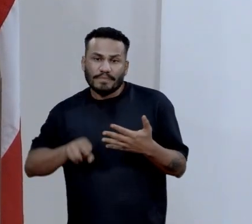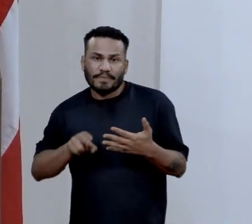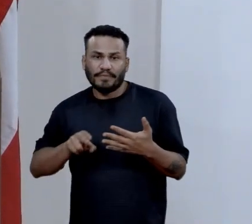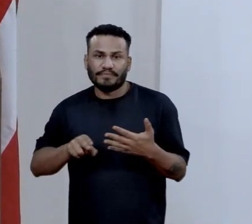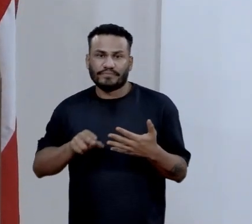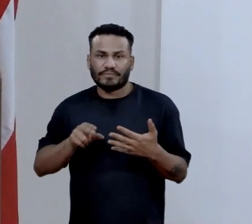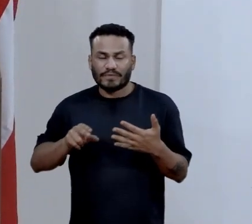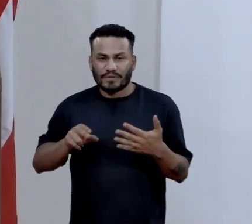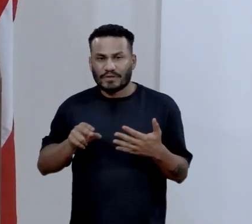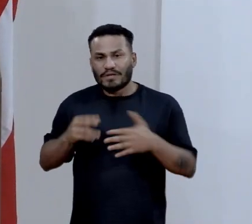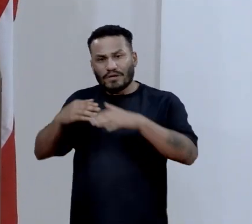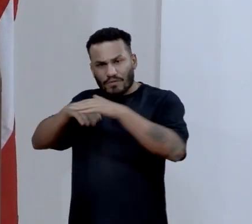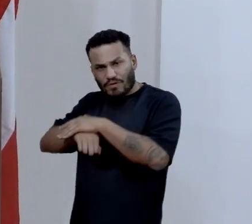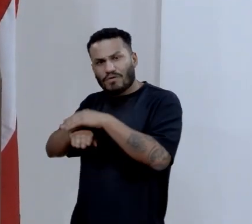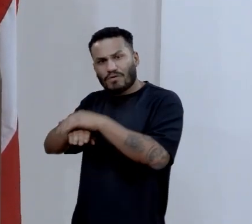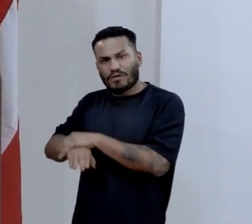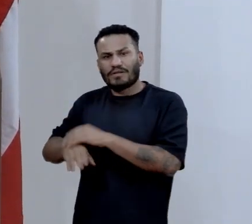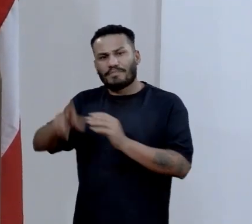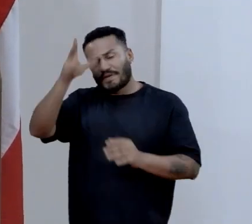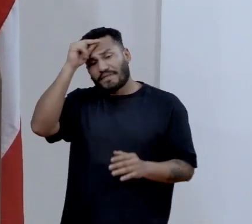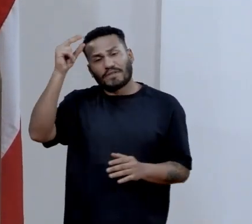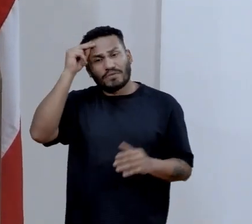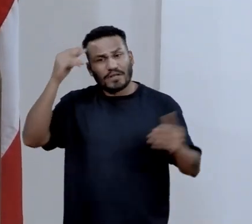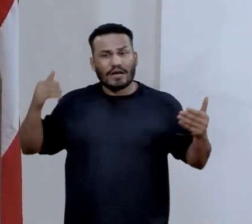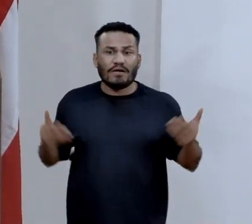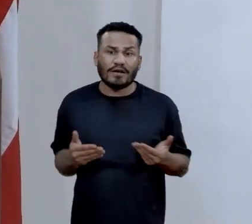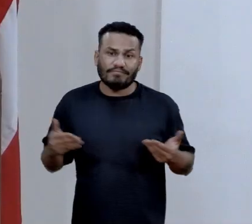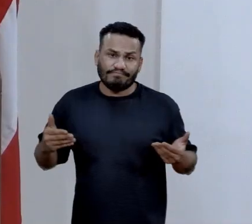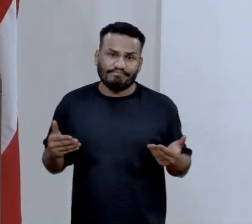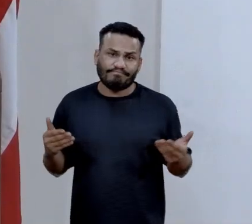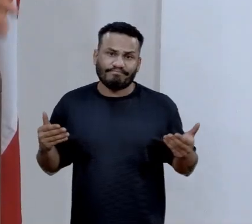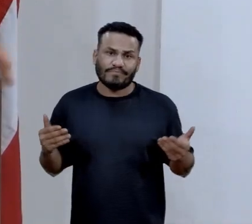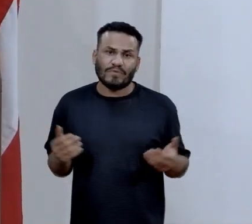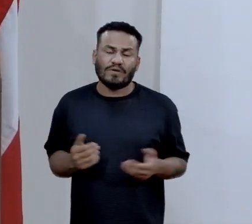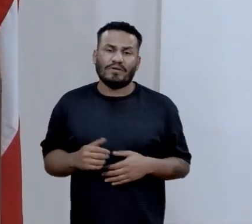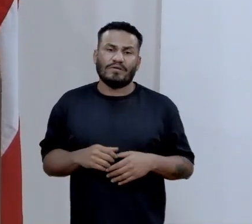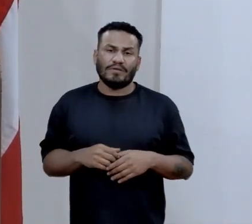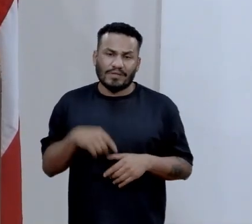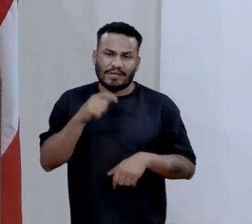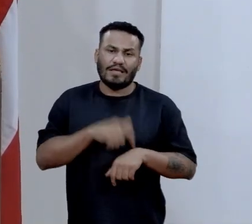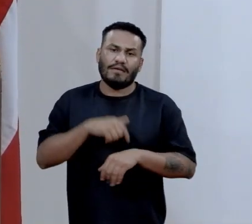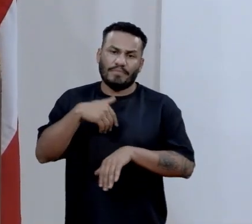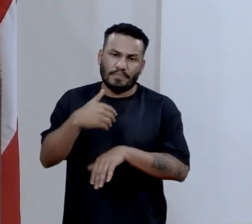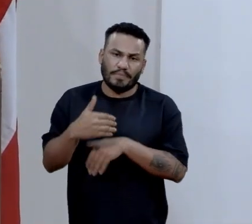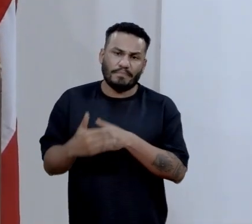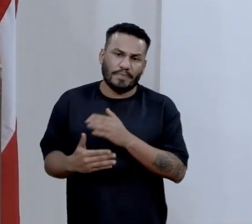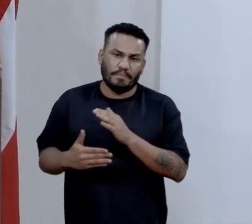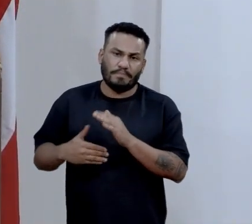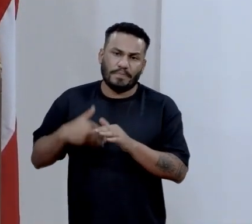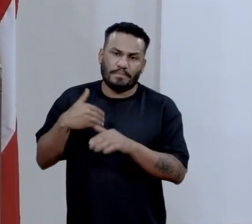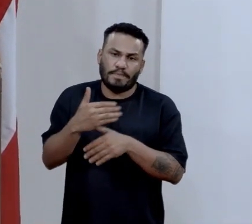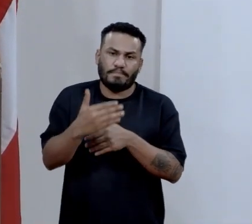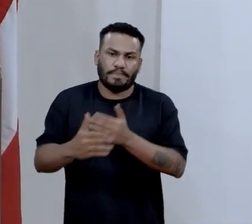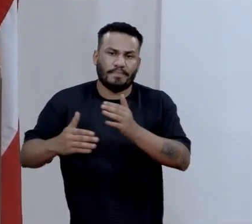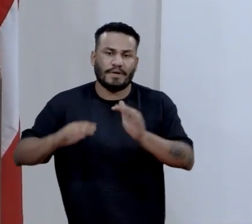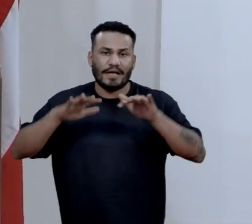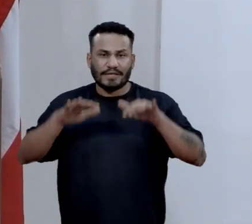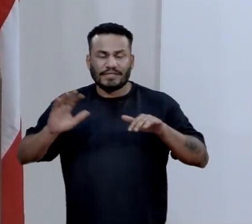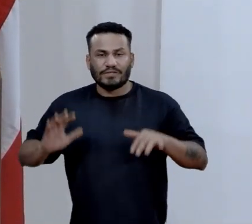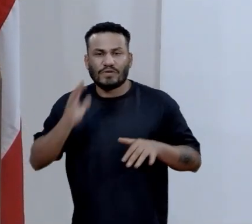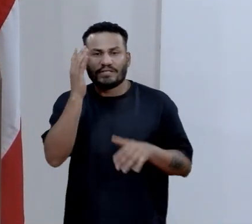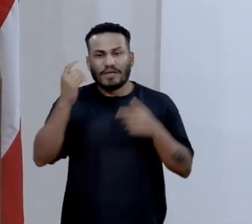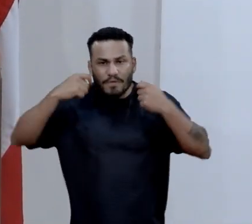né, colocamos no caixa da prefeitura, agora fica aí, né, vai se passando o tempo. Então, assim, essa